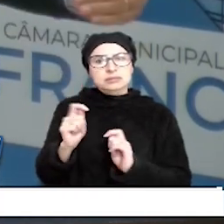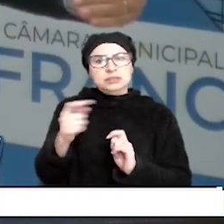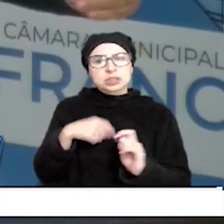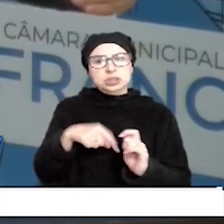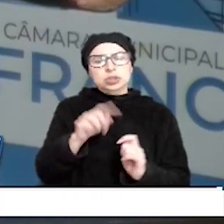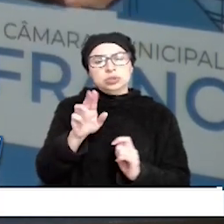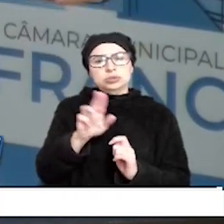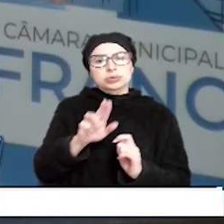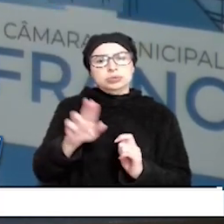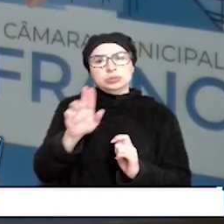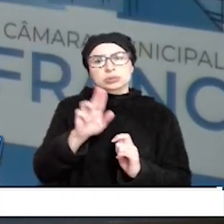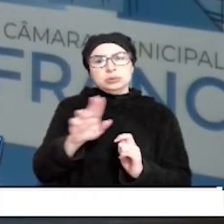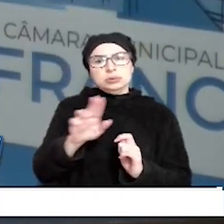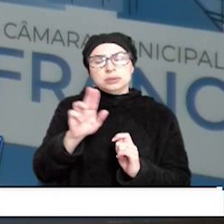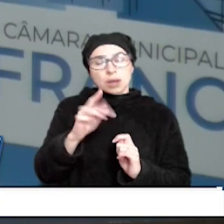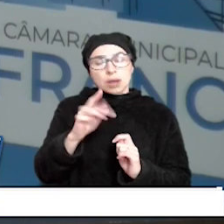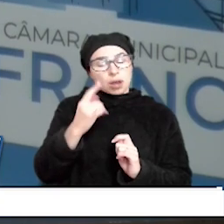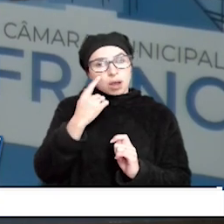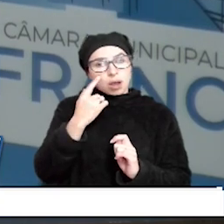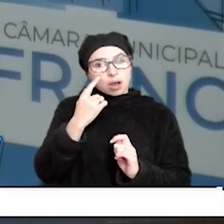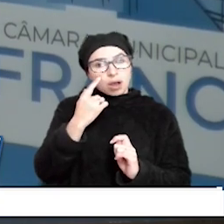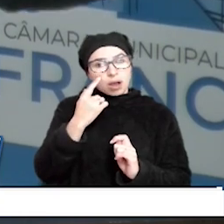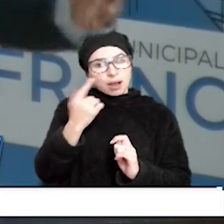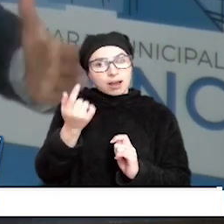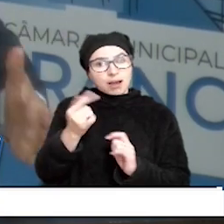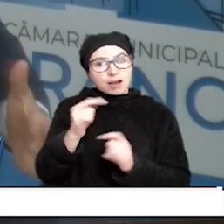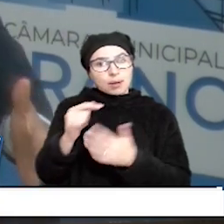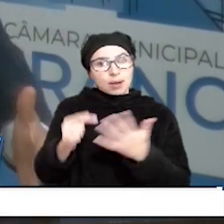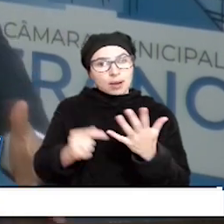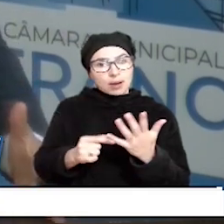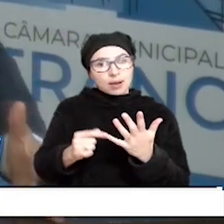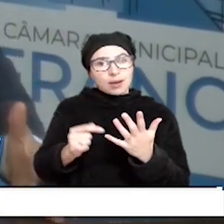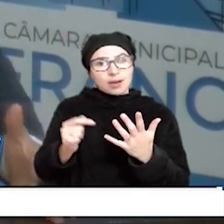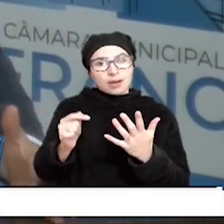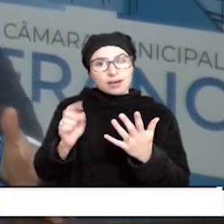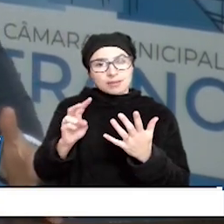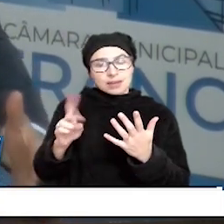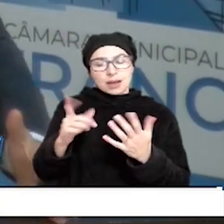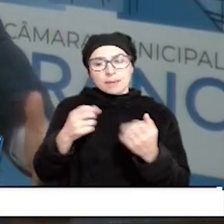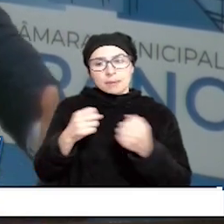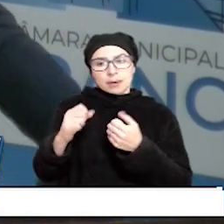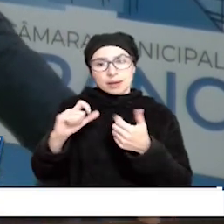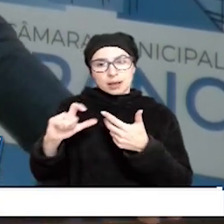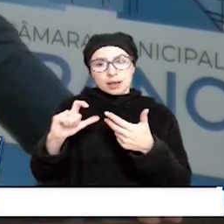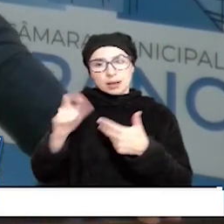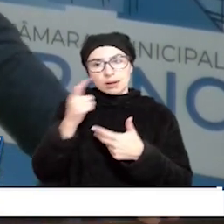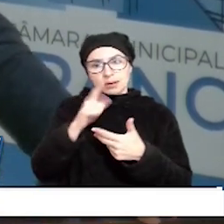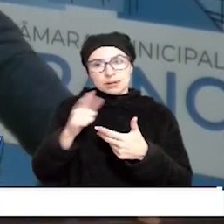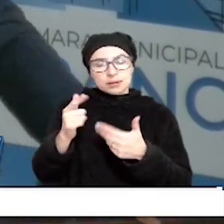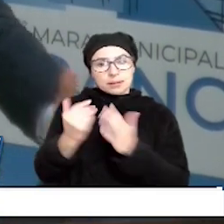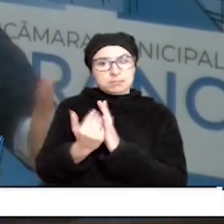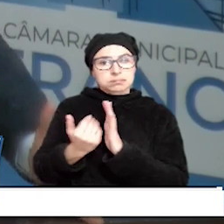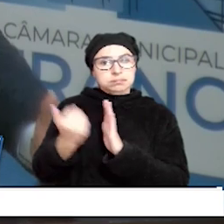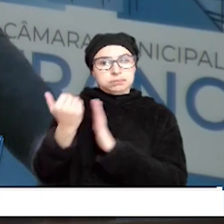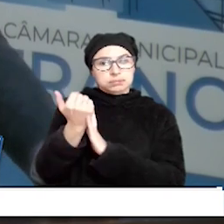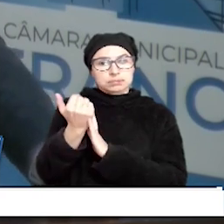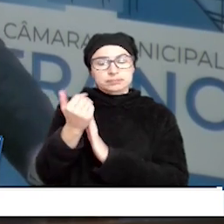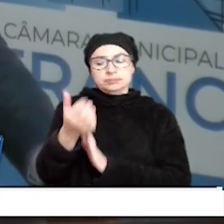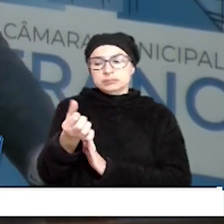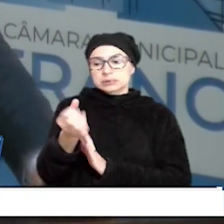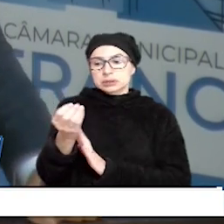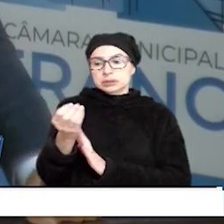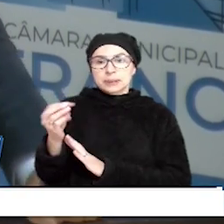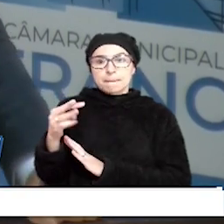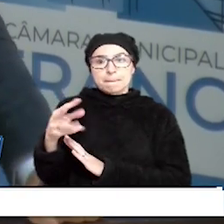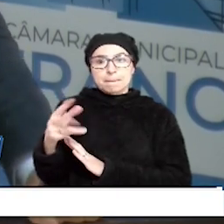usar. Olha o quanto de coisa o executivo poderia fazer a mais com 600